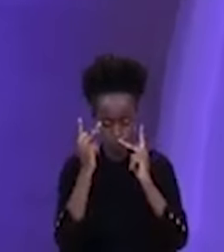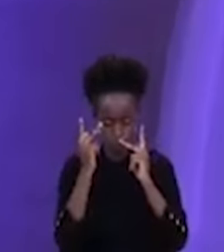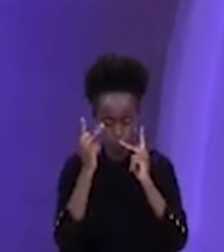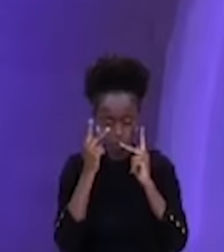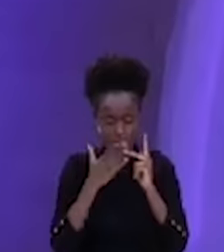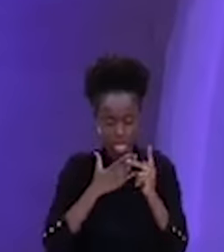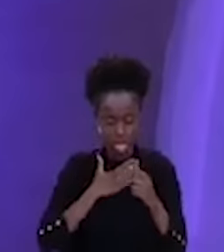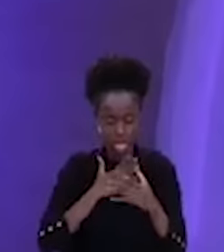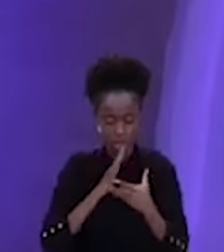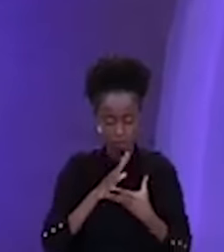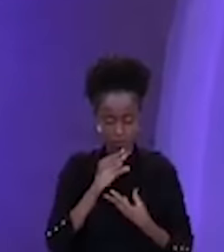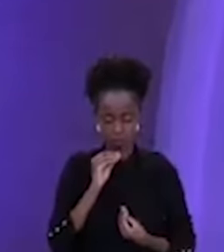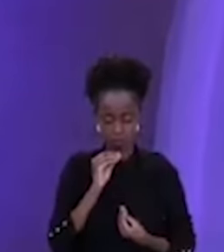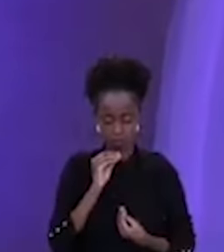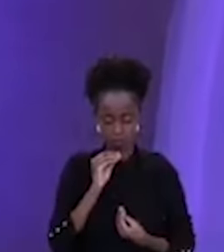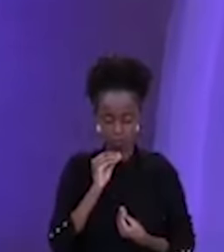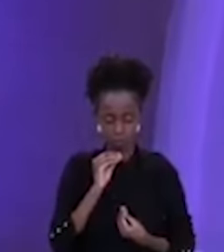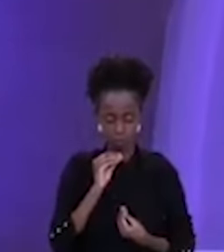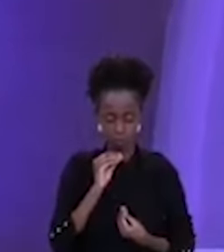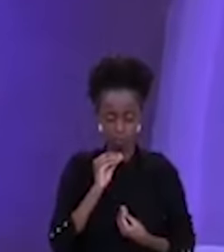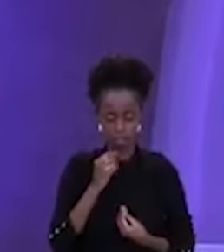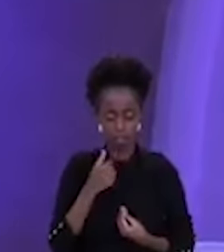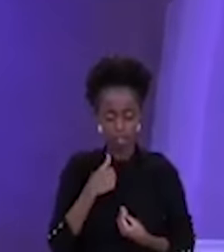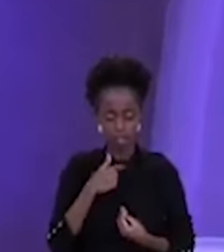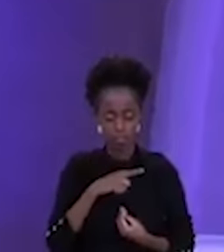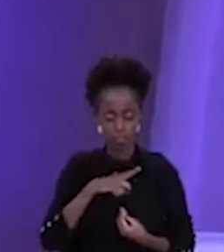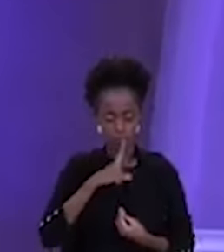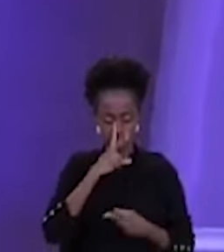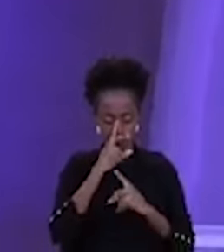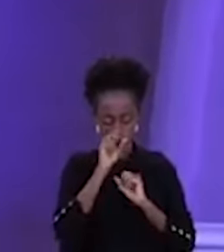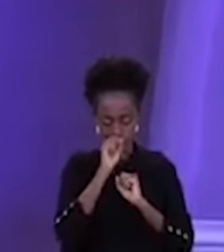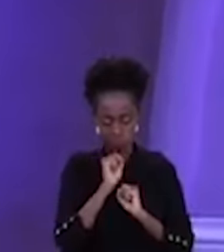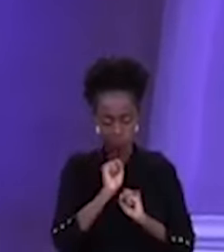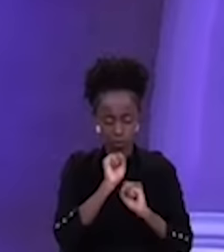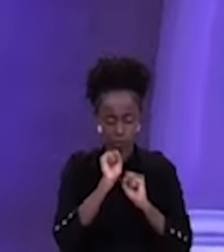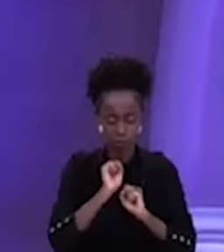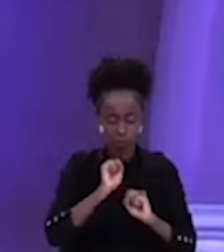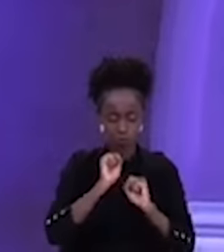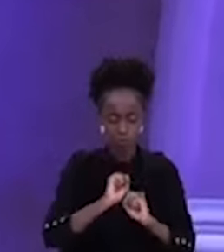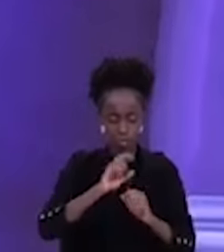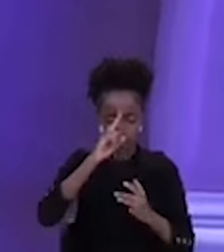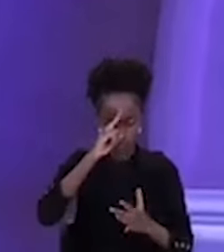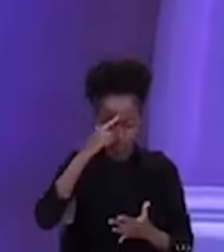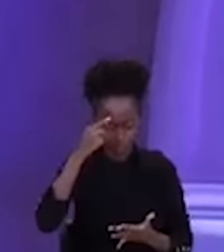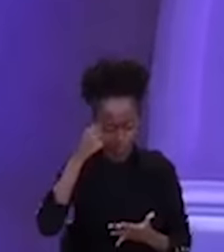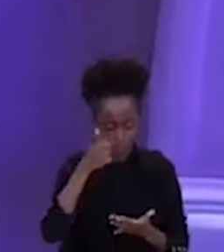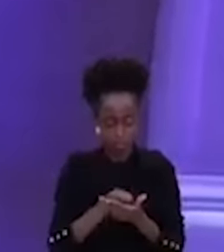é a minha alma, e eu tenho o poder de decidir